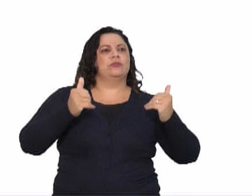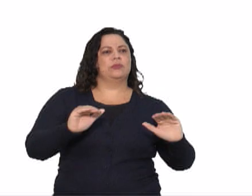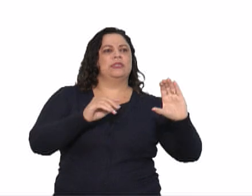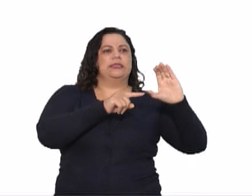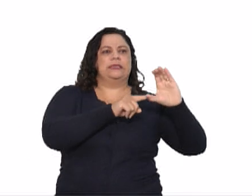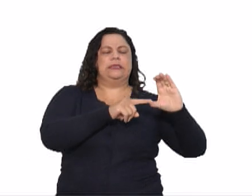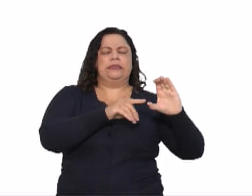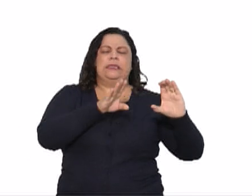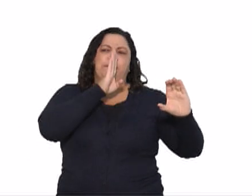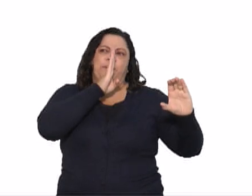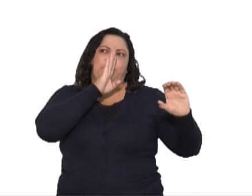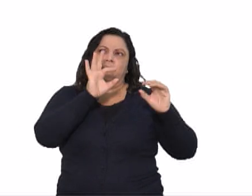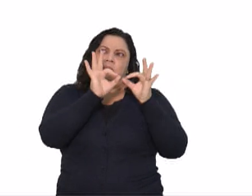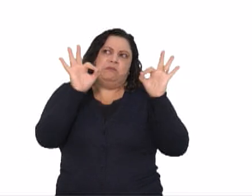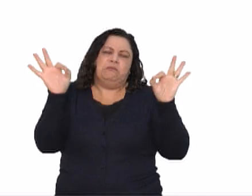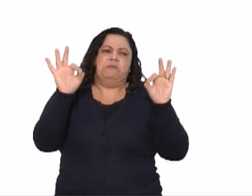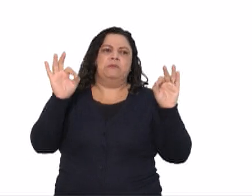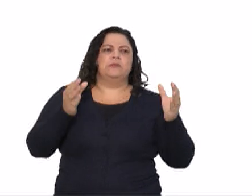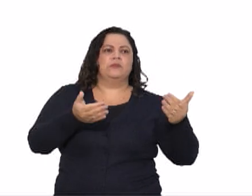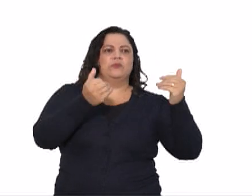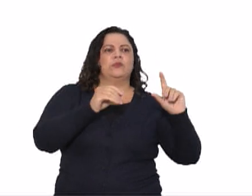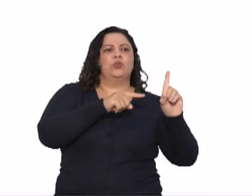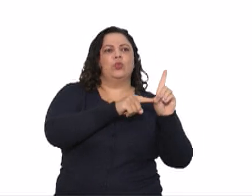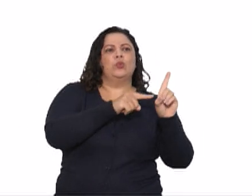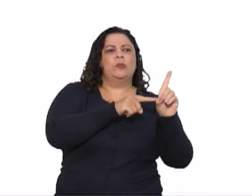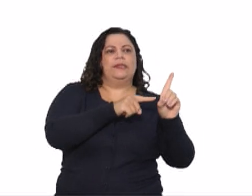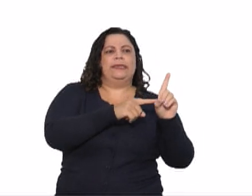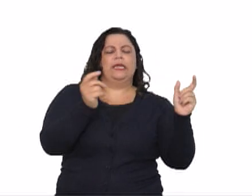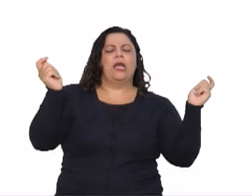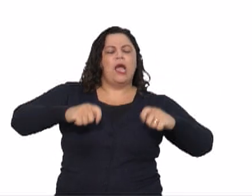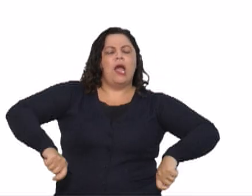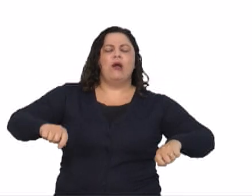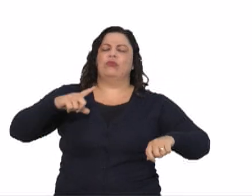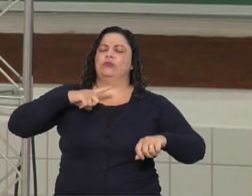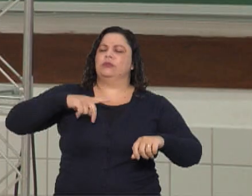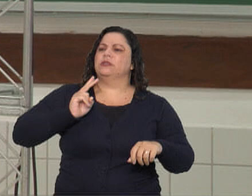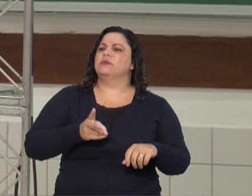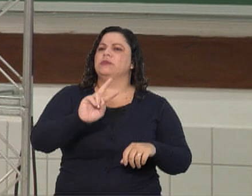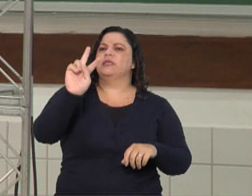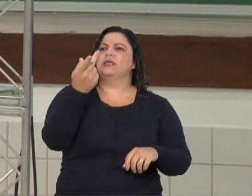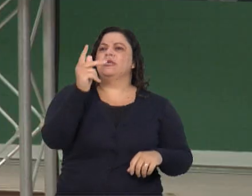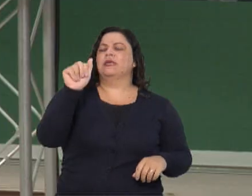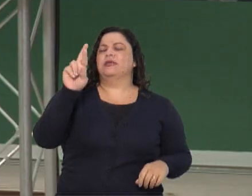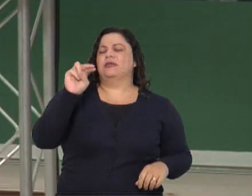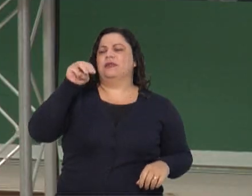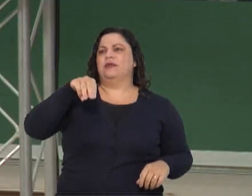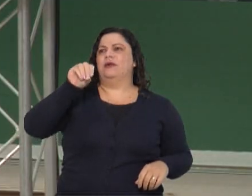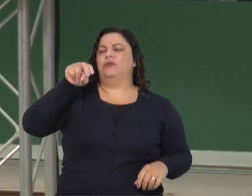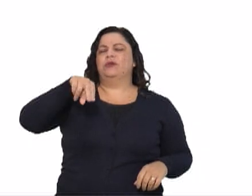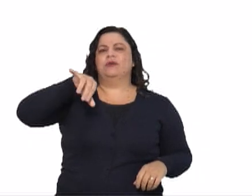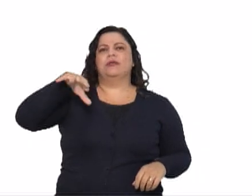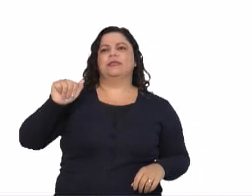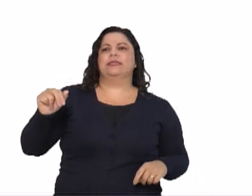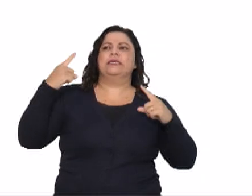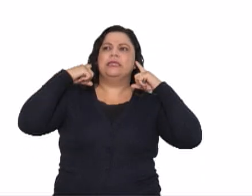D. Algo que sempre terá harmonia sonora. Tempo para vocês.